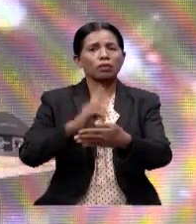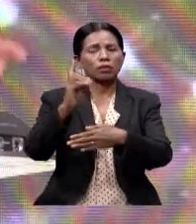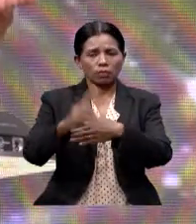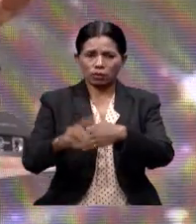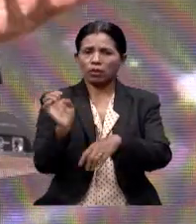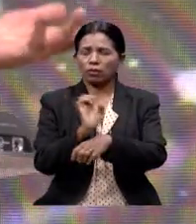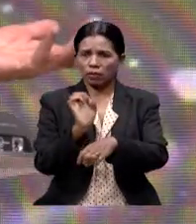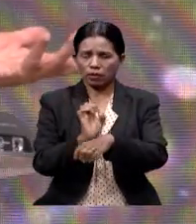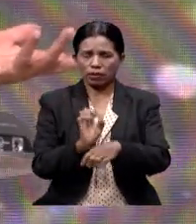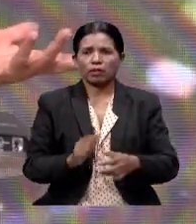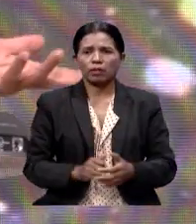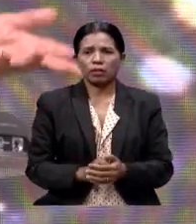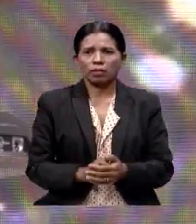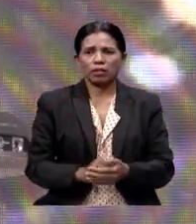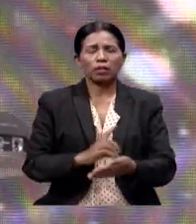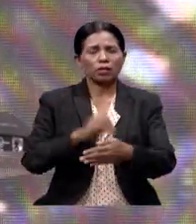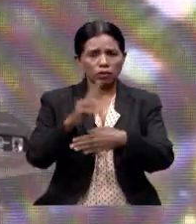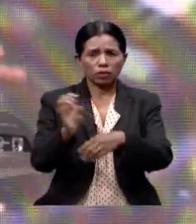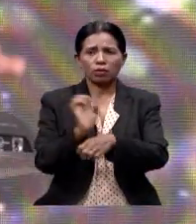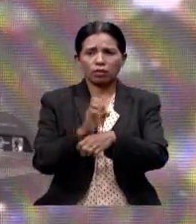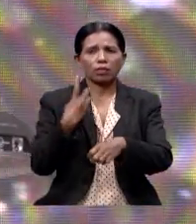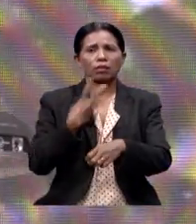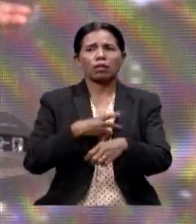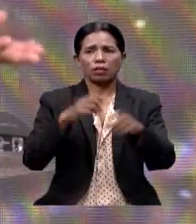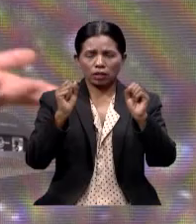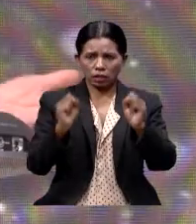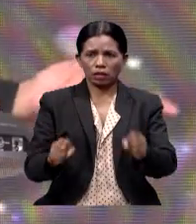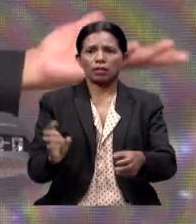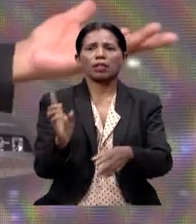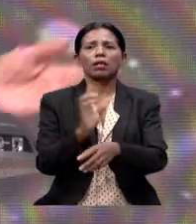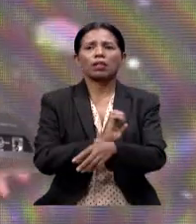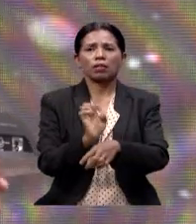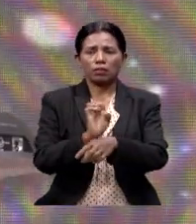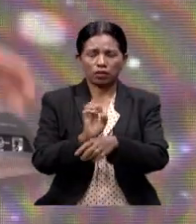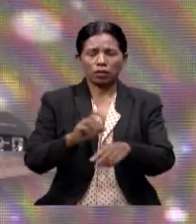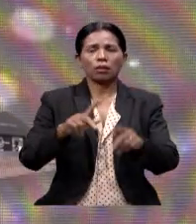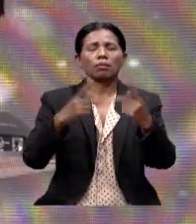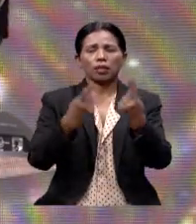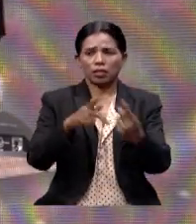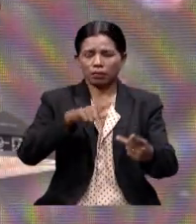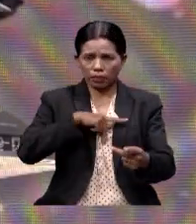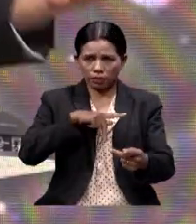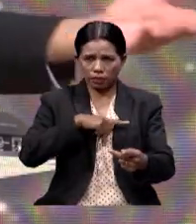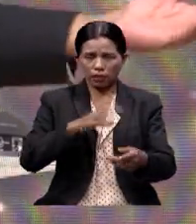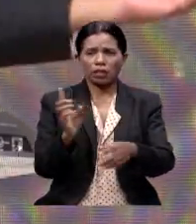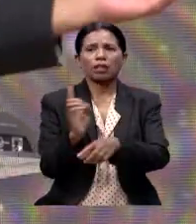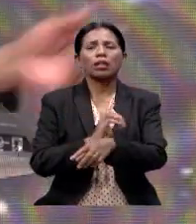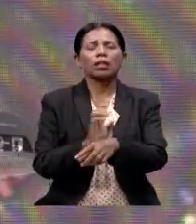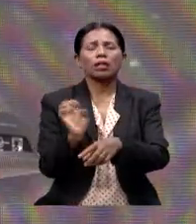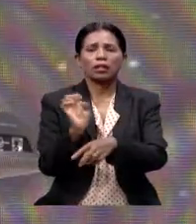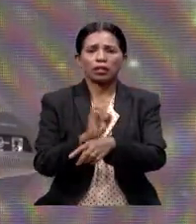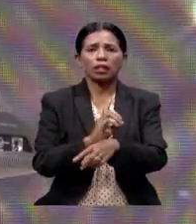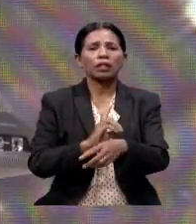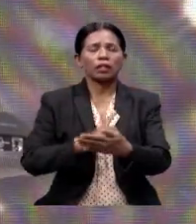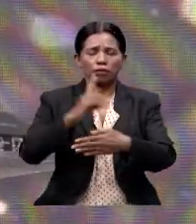Quando ainda temos desenvolvimento econômico, ainda temos desenvolvimento setor privado, nem é desenvolvimento do sistema financeiro,